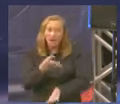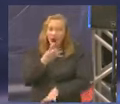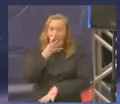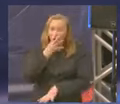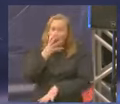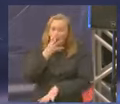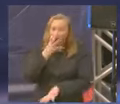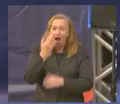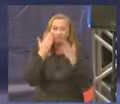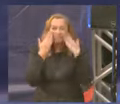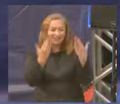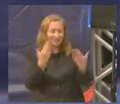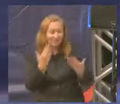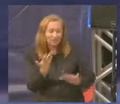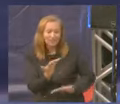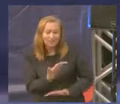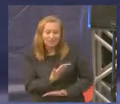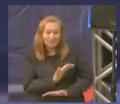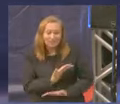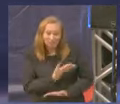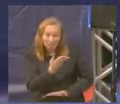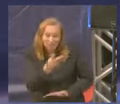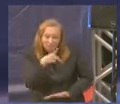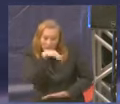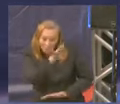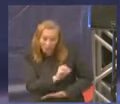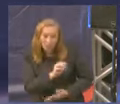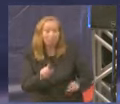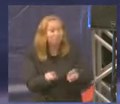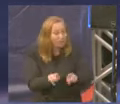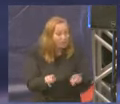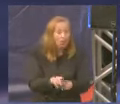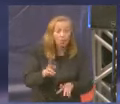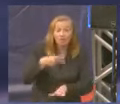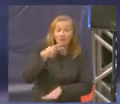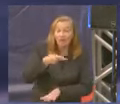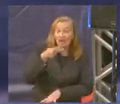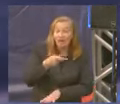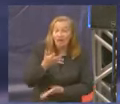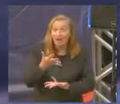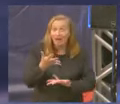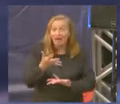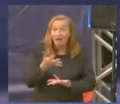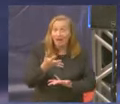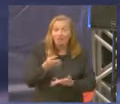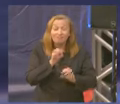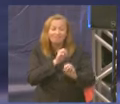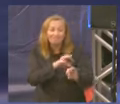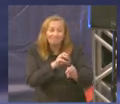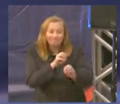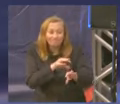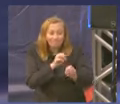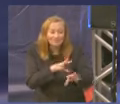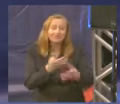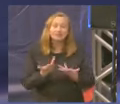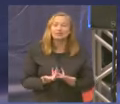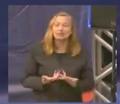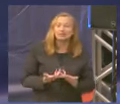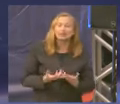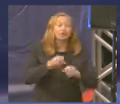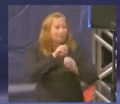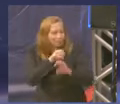com a apresentação do Paulo Millet também, quando ele fala em educação, educação